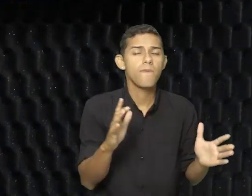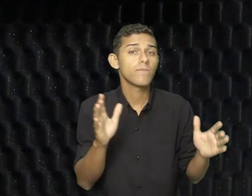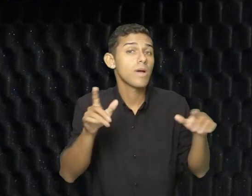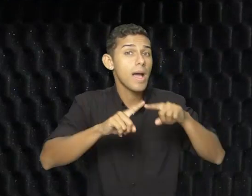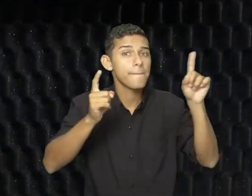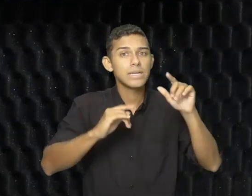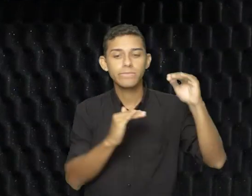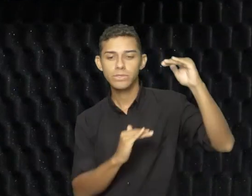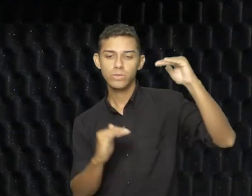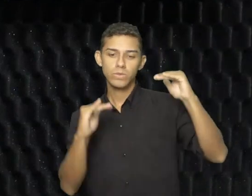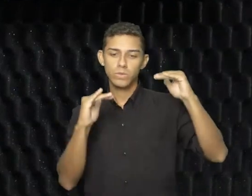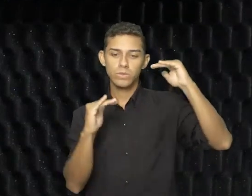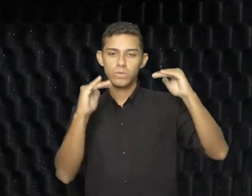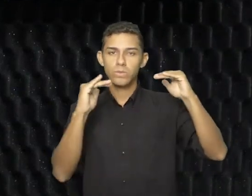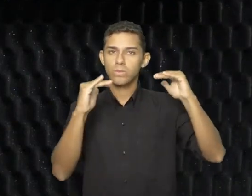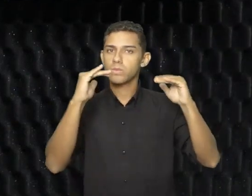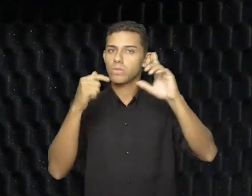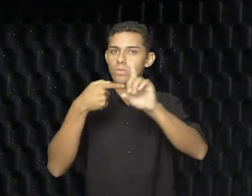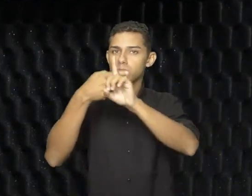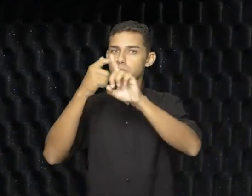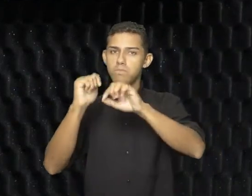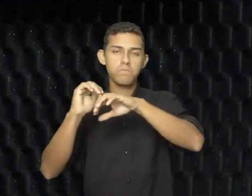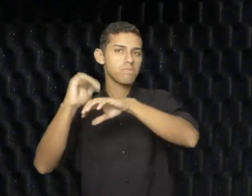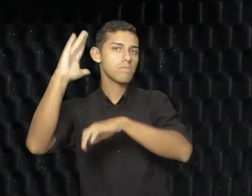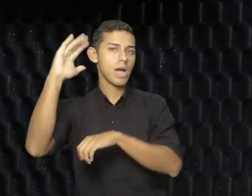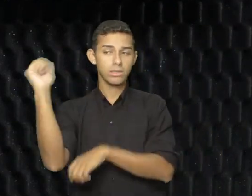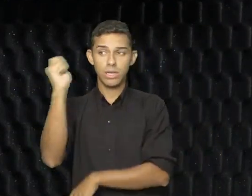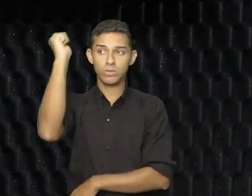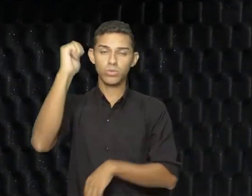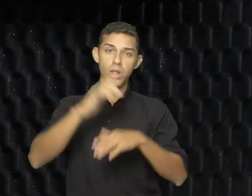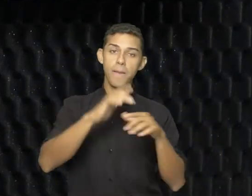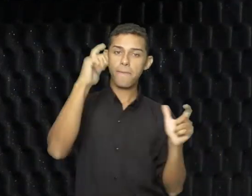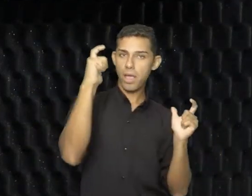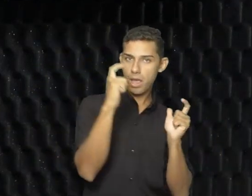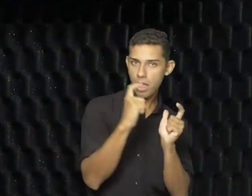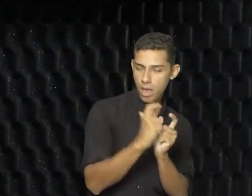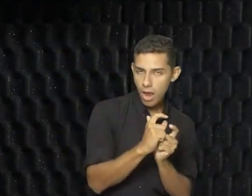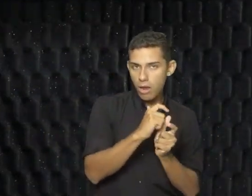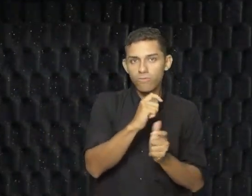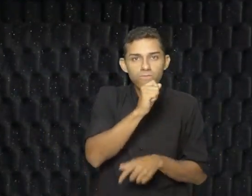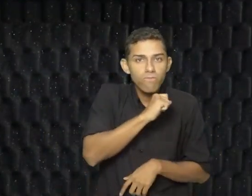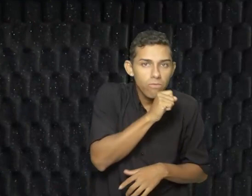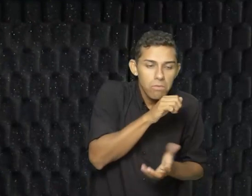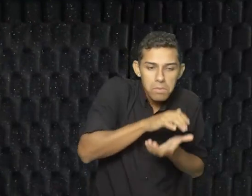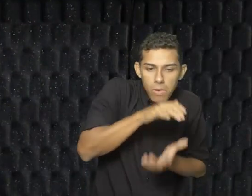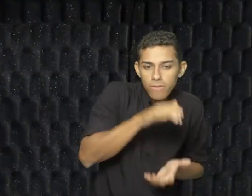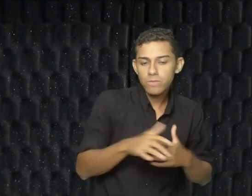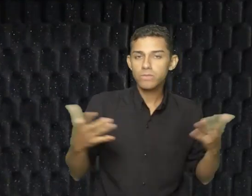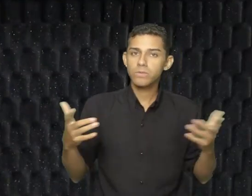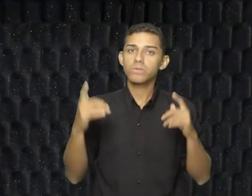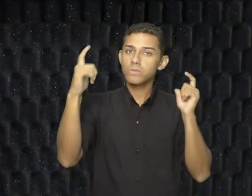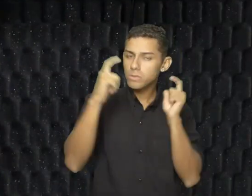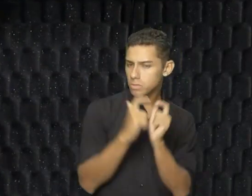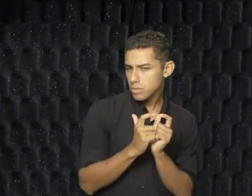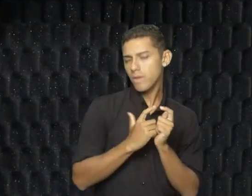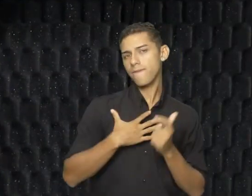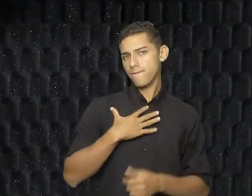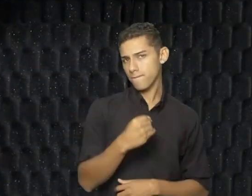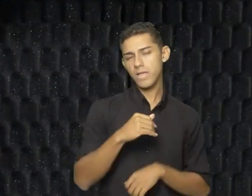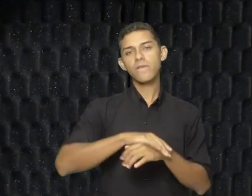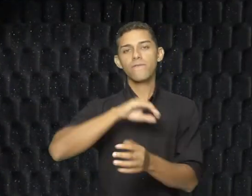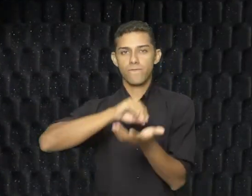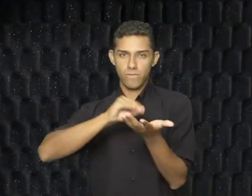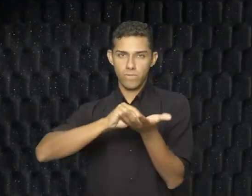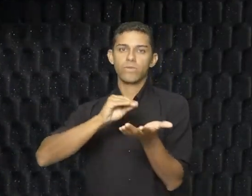precisa manter uma balança positiva, mais adultos e menos idosos. Se a gente está envelhecendo e tendo menos filhos, vai faltar mão de